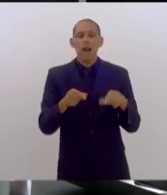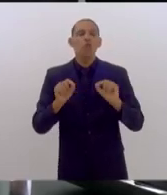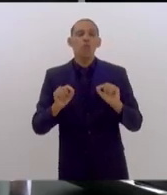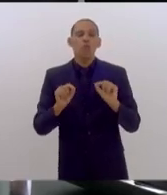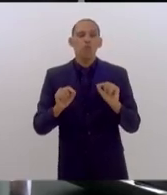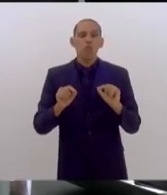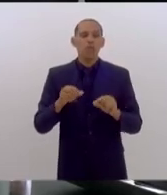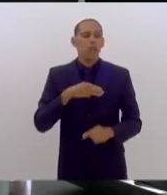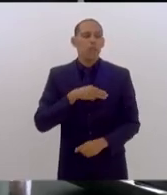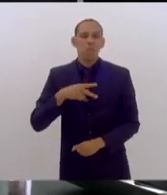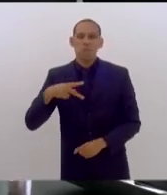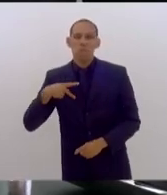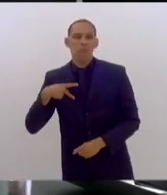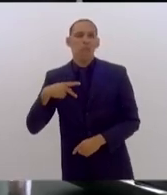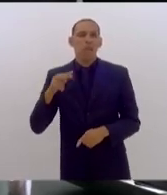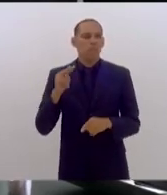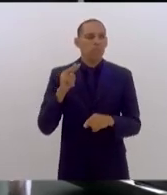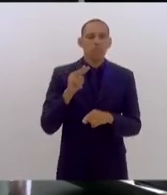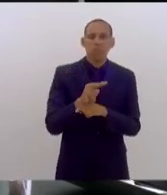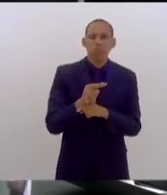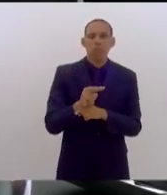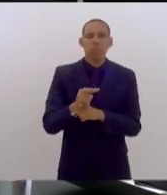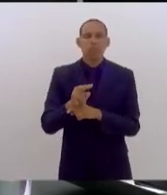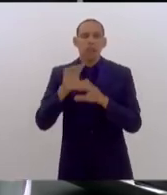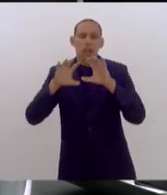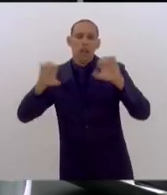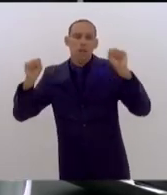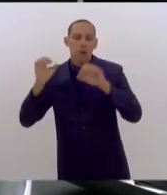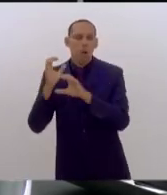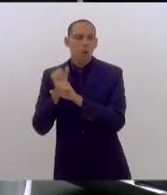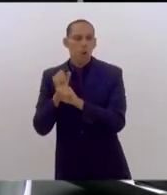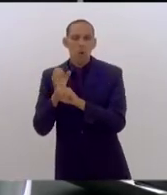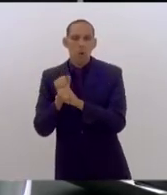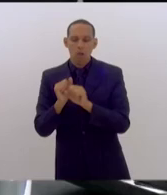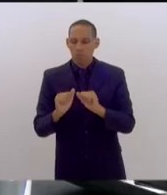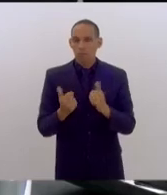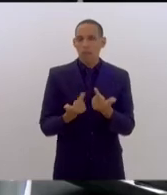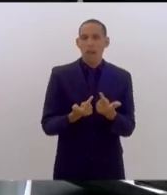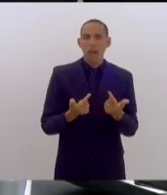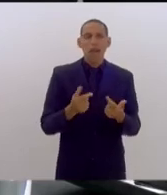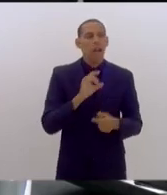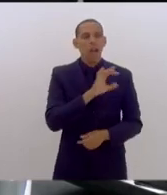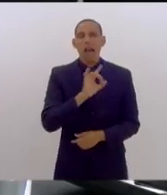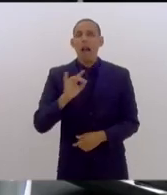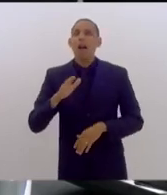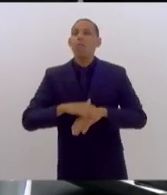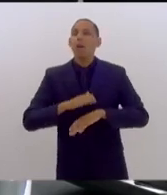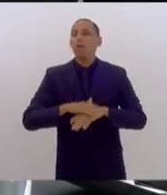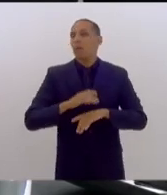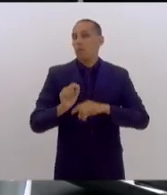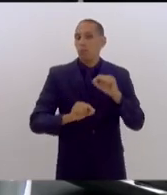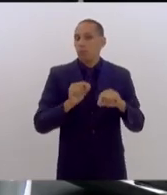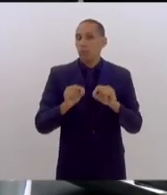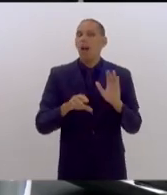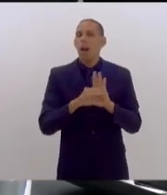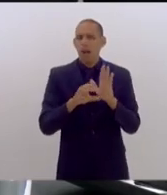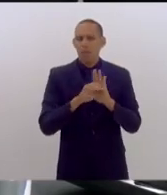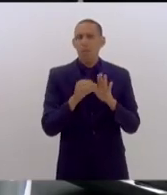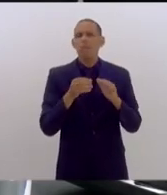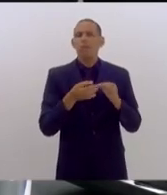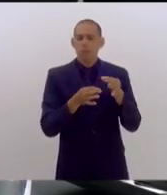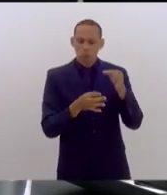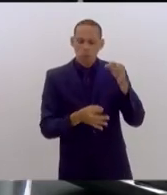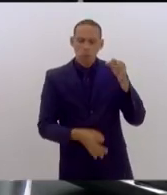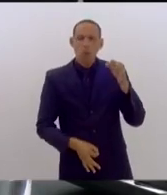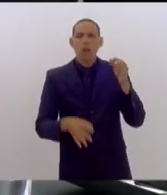Contas MP defensoria a própria Assembleia Legislativa enfim e aí é é o capítulo mais longo mais detalhado não